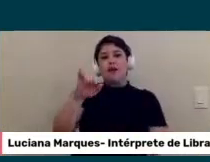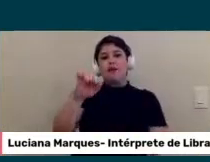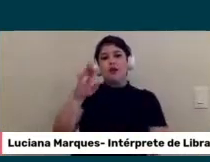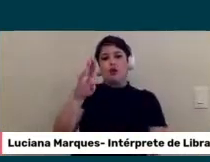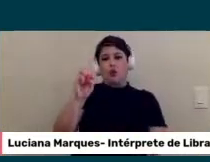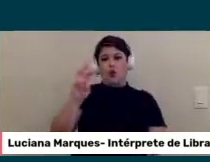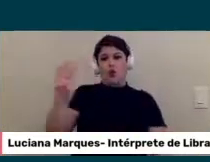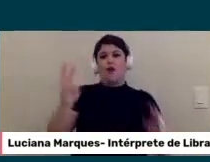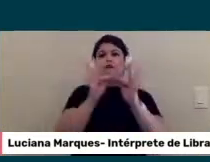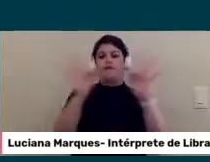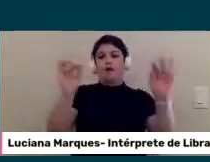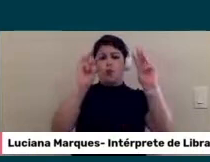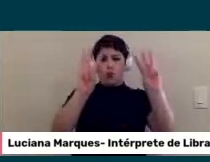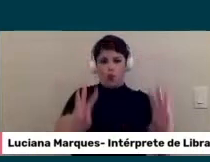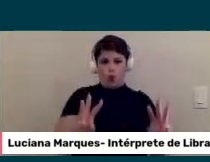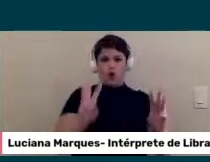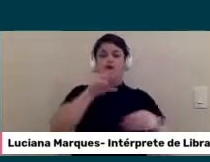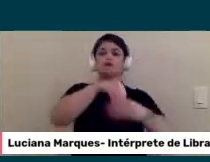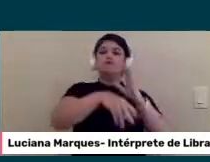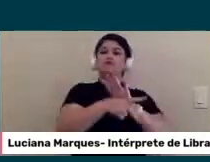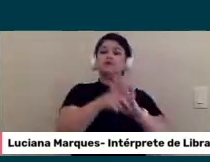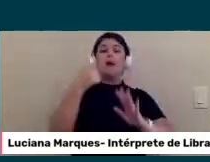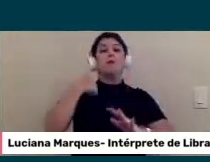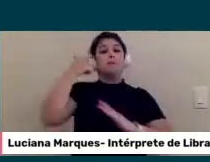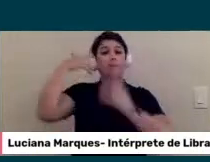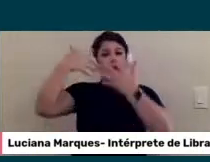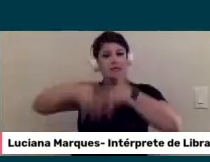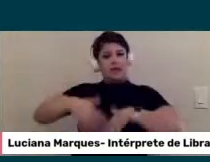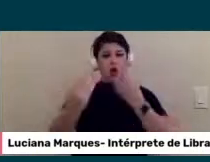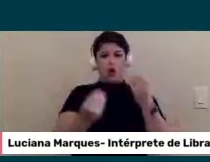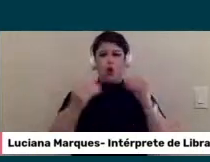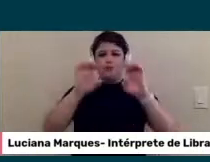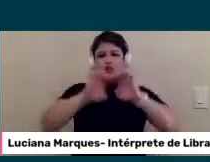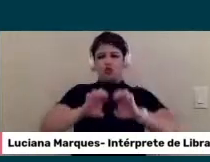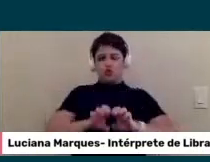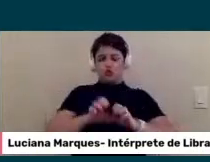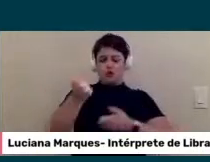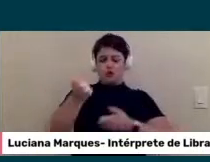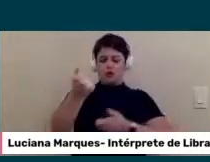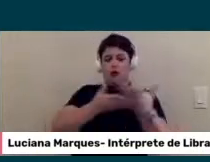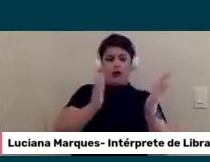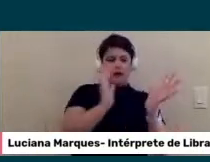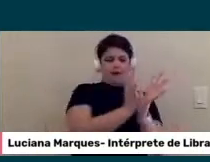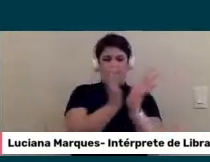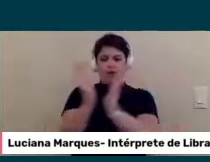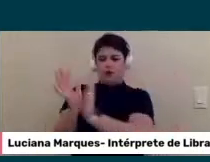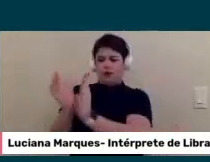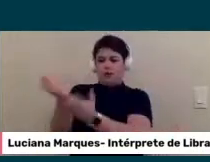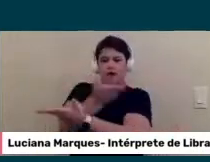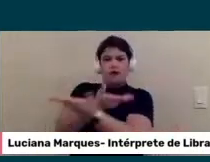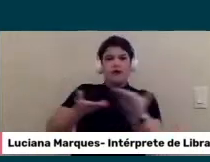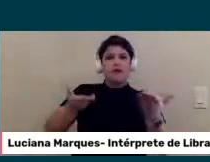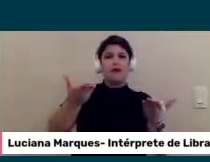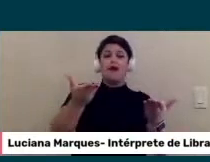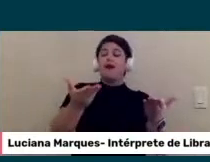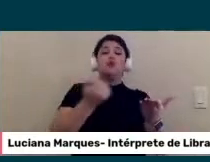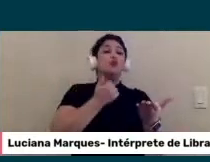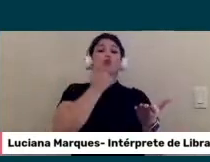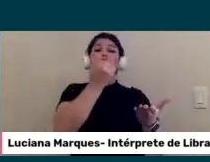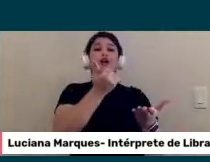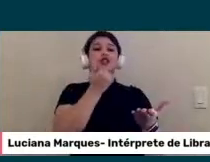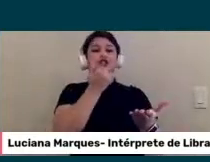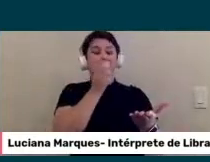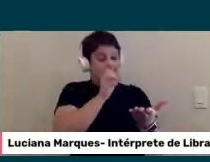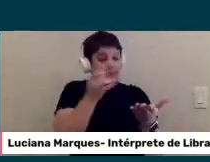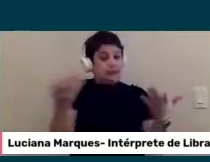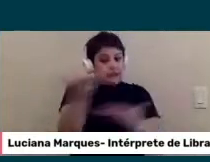Diamond, repensar a estrutura e a interação dos times. Então, não adianta a gente acreditar